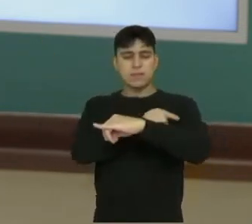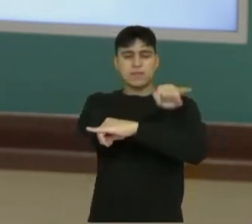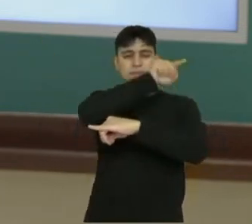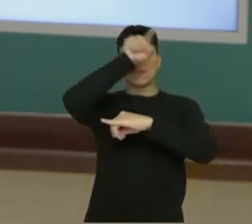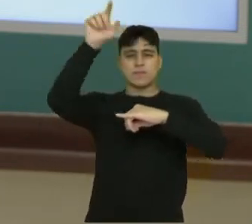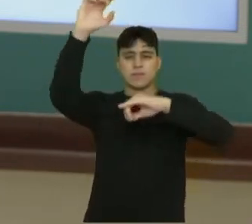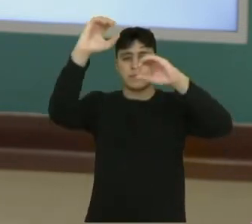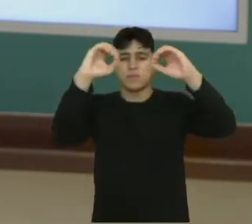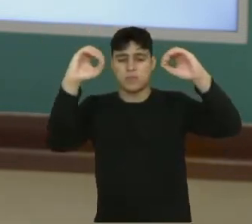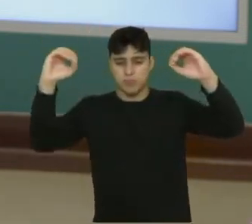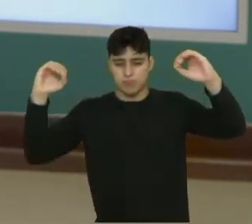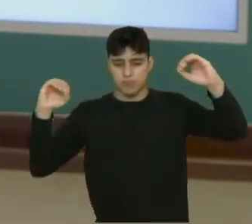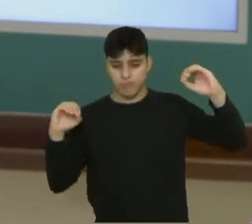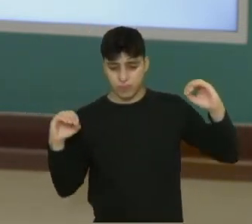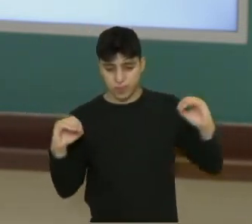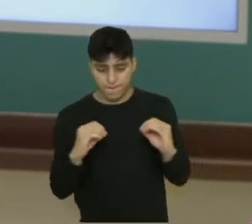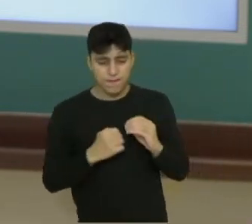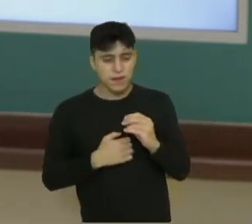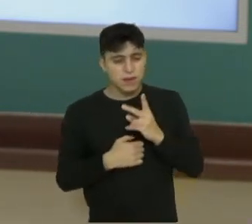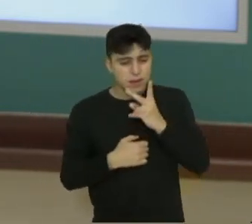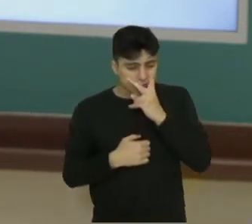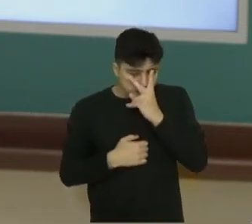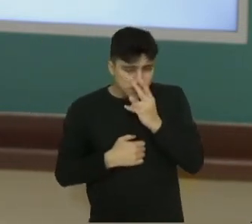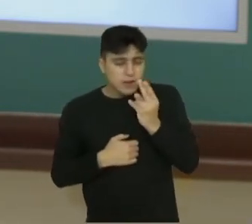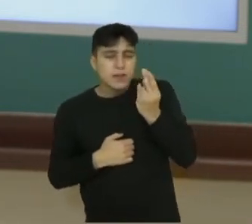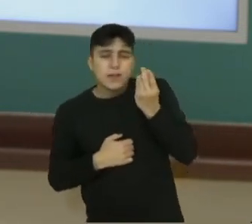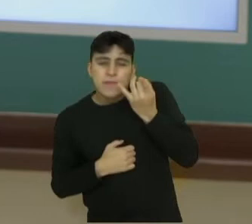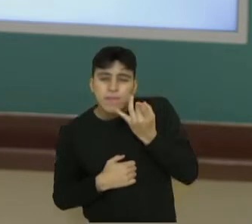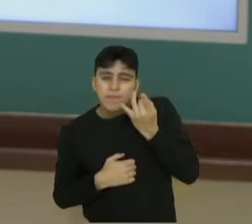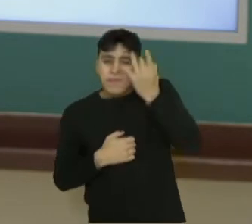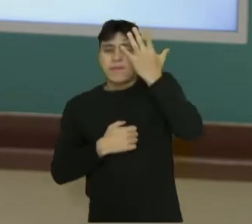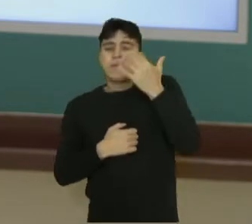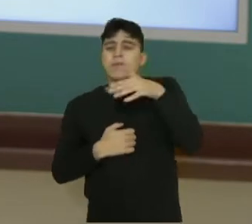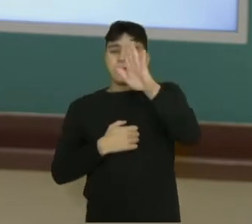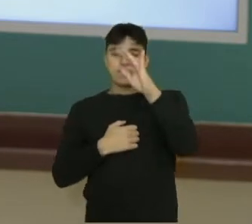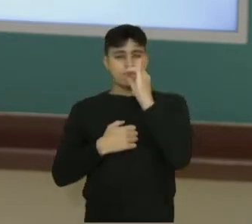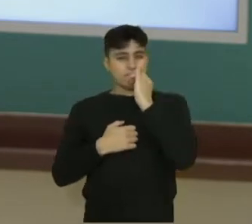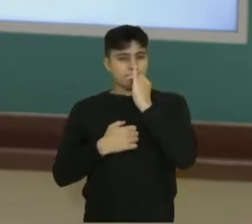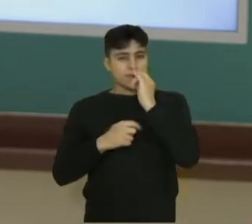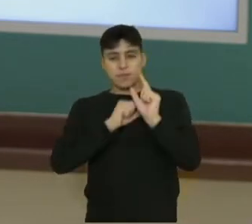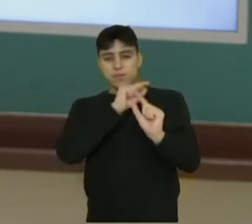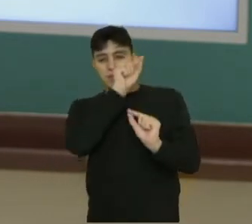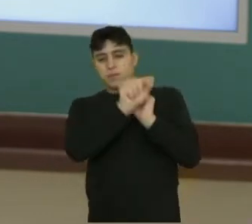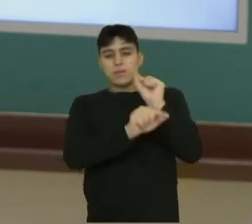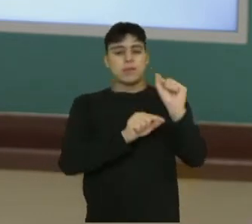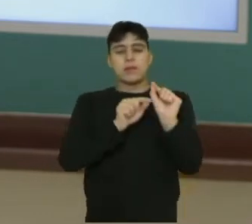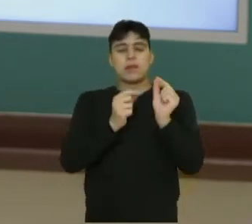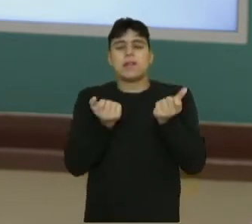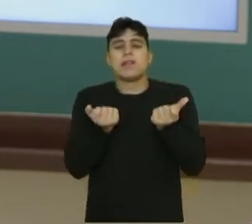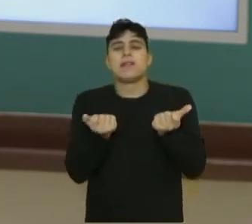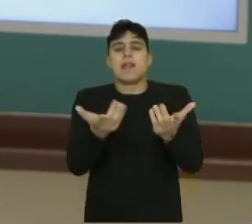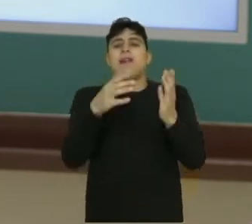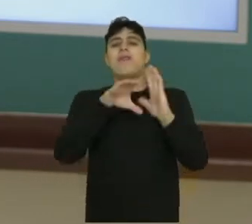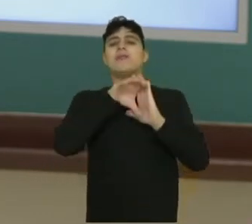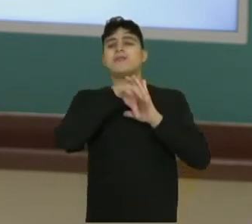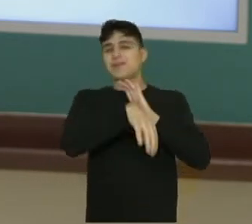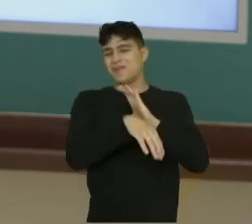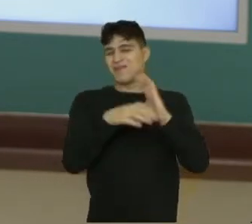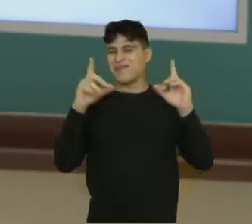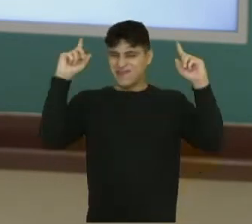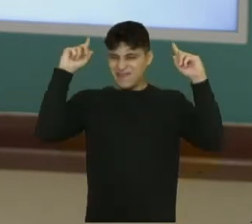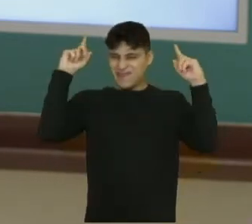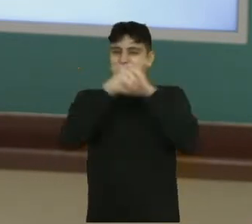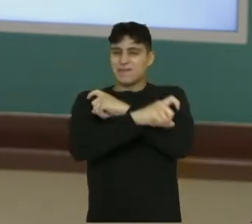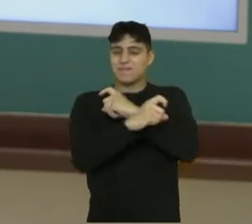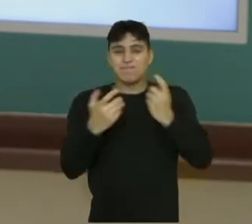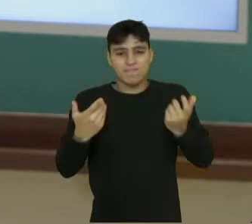movimento. É uma daquelas coisas que é muito mais fácil você exemplificar do que você dizer realmente que é, né?